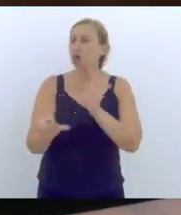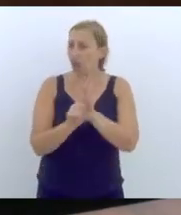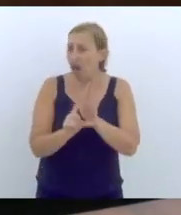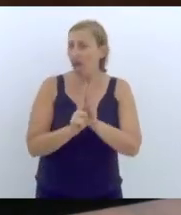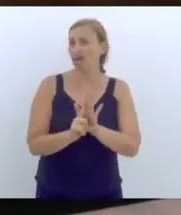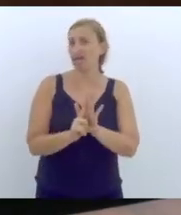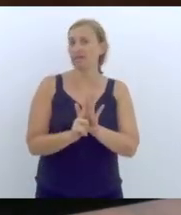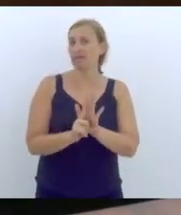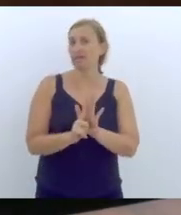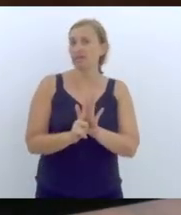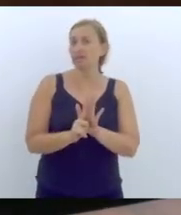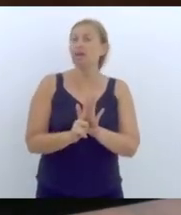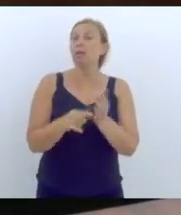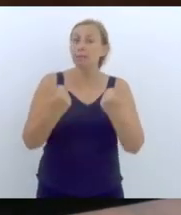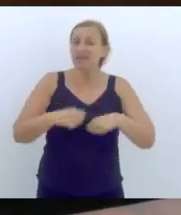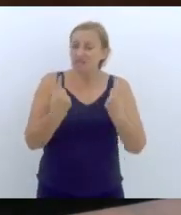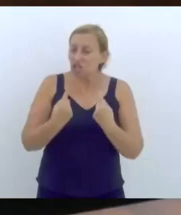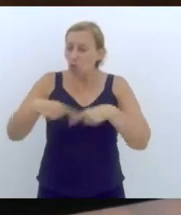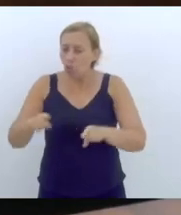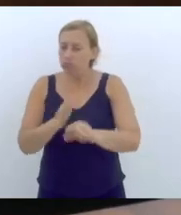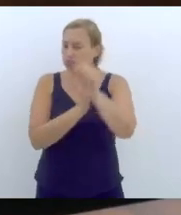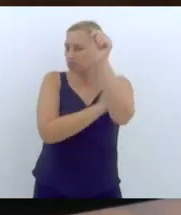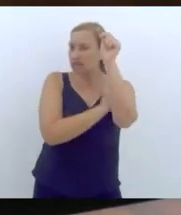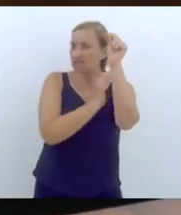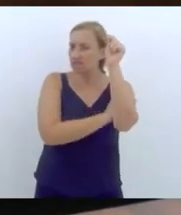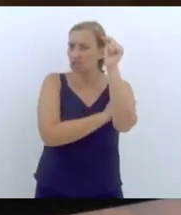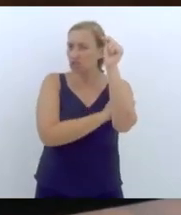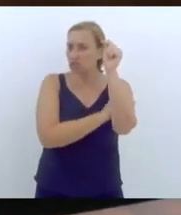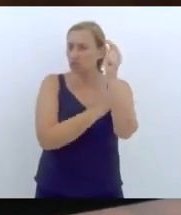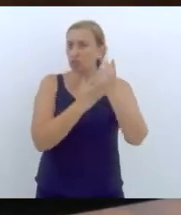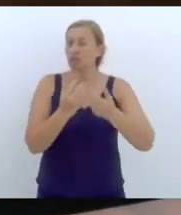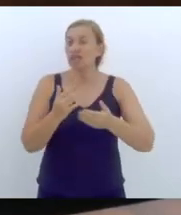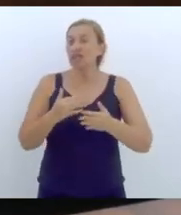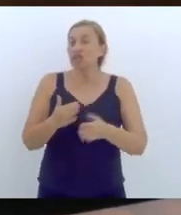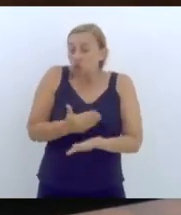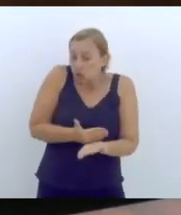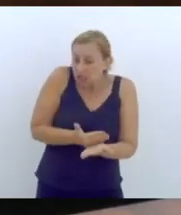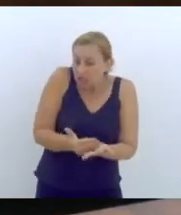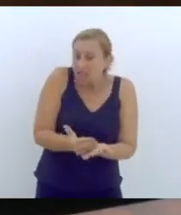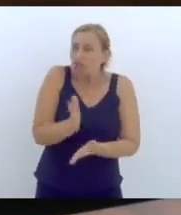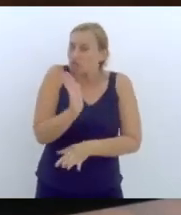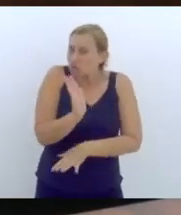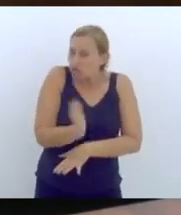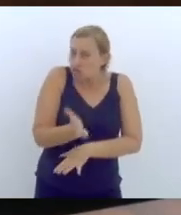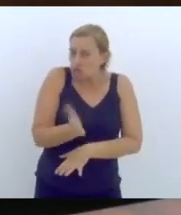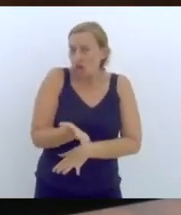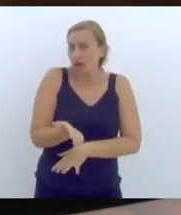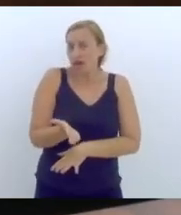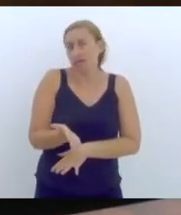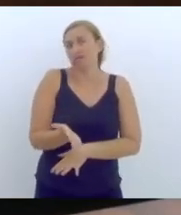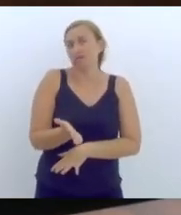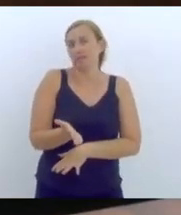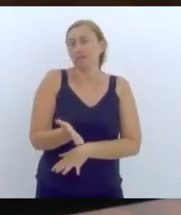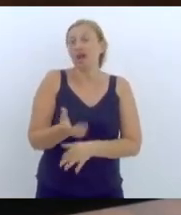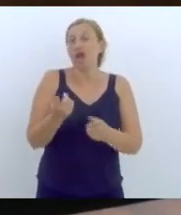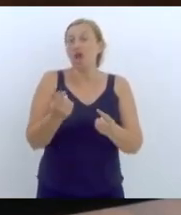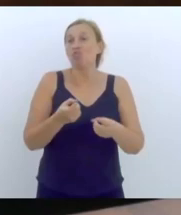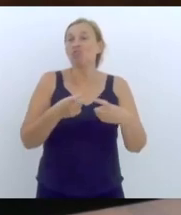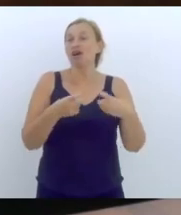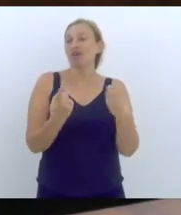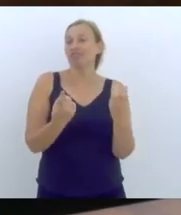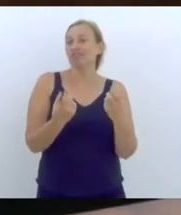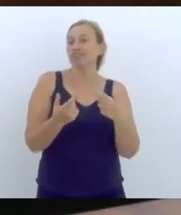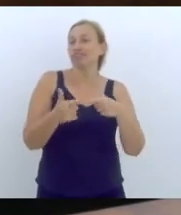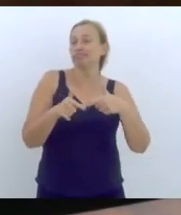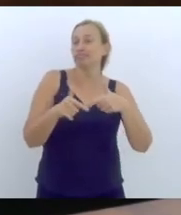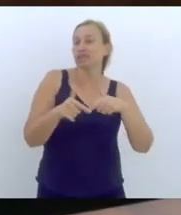Você tem que combater o machismo, o racismo, a intolerância desde os bancos escolares. Então, é uma guerra cultural, e